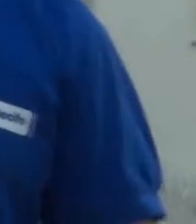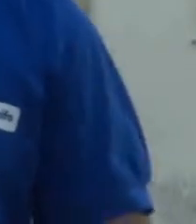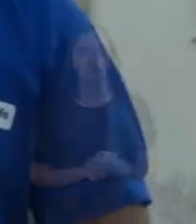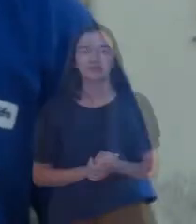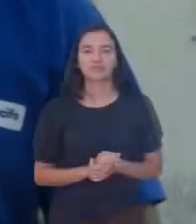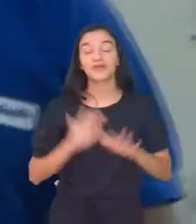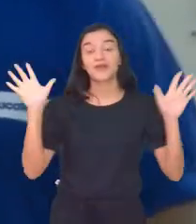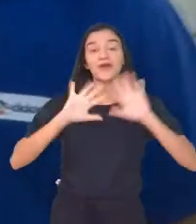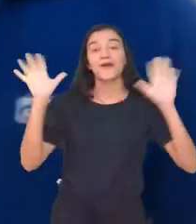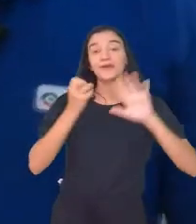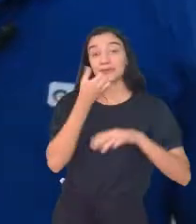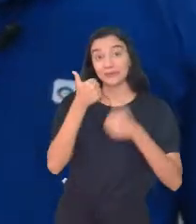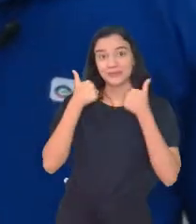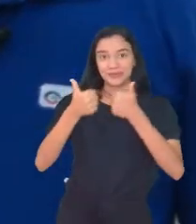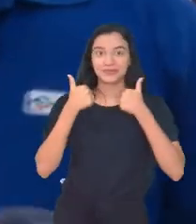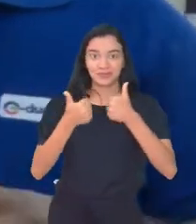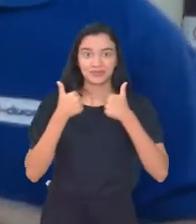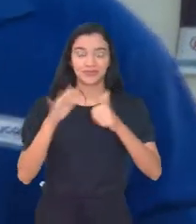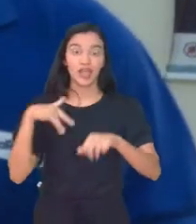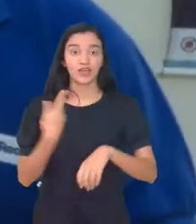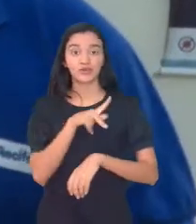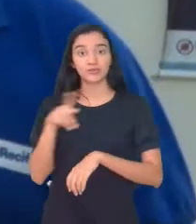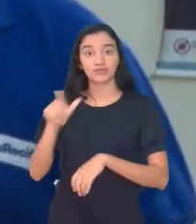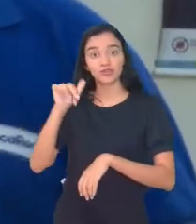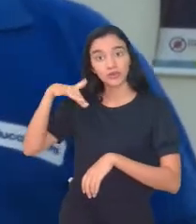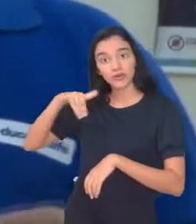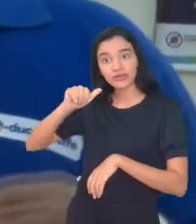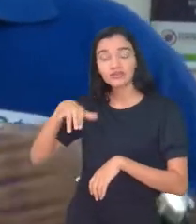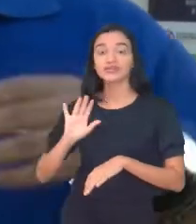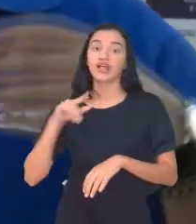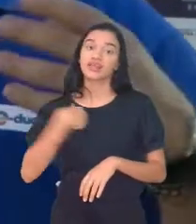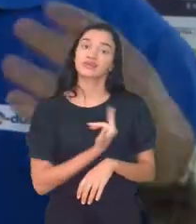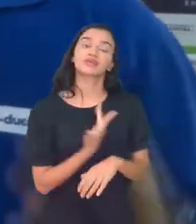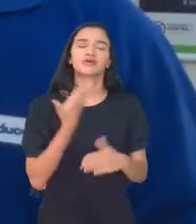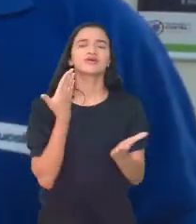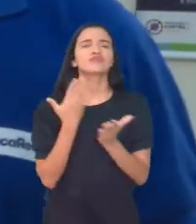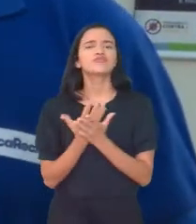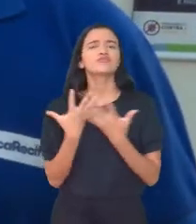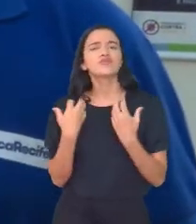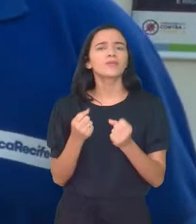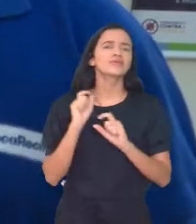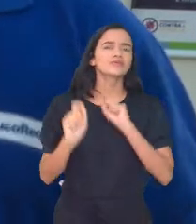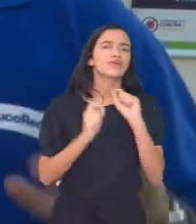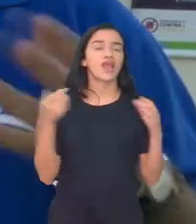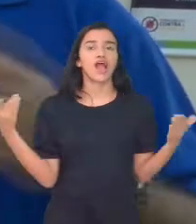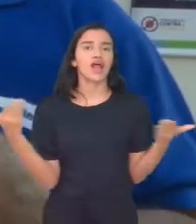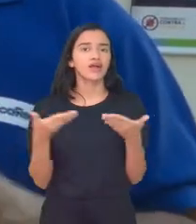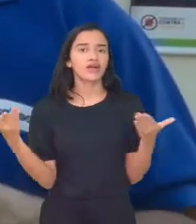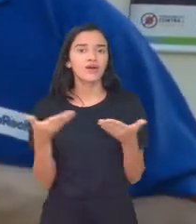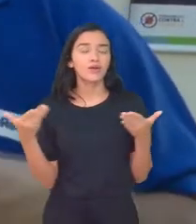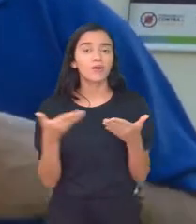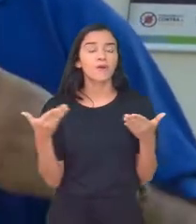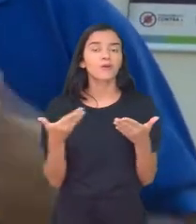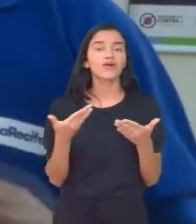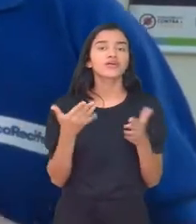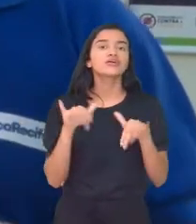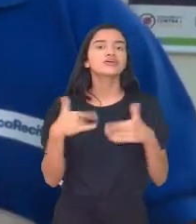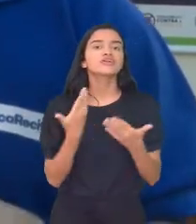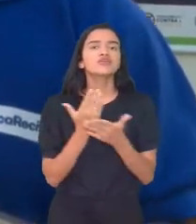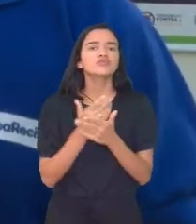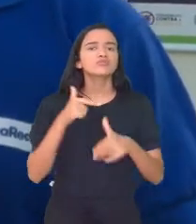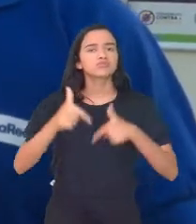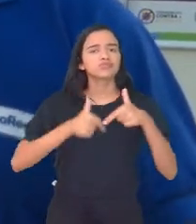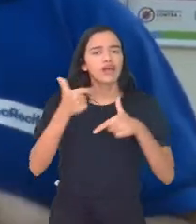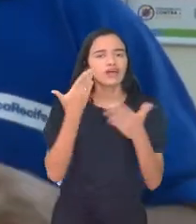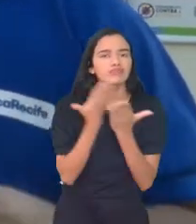Oi, pessoal, tudo bom? Eu sou o professor Luciano. Nós vamos, a partir de agora, trabalhar uma temática